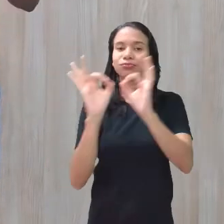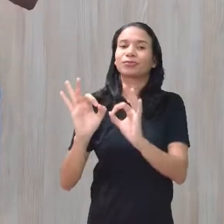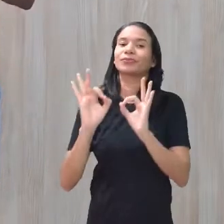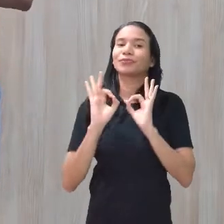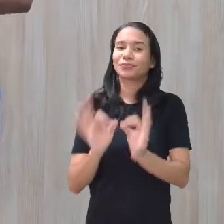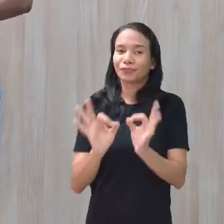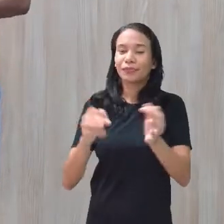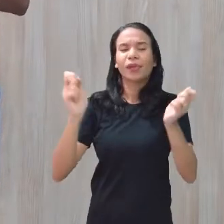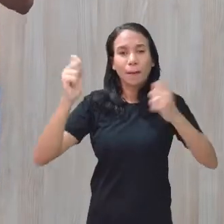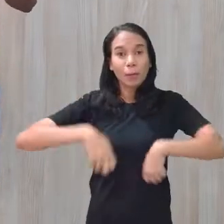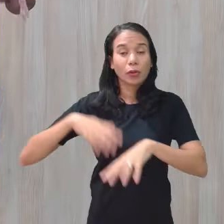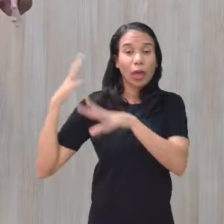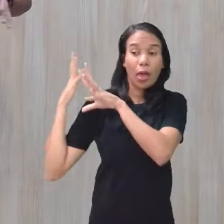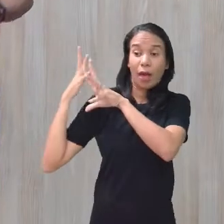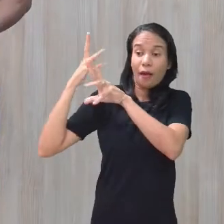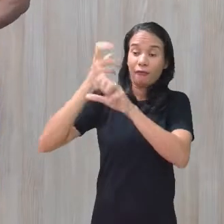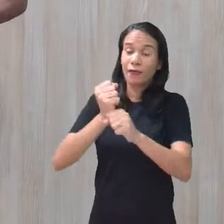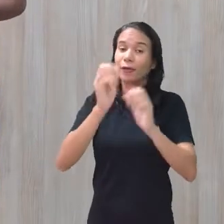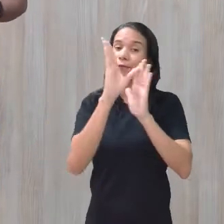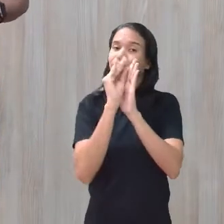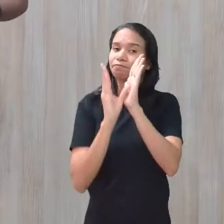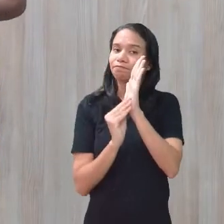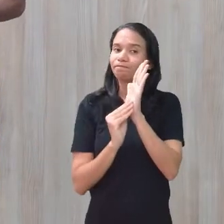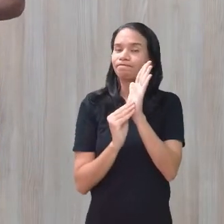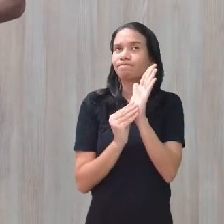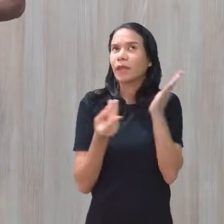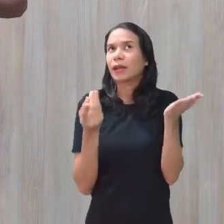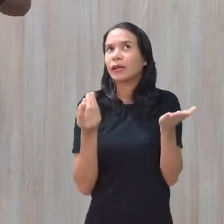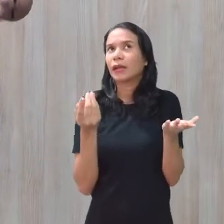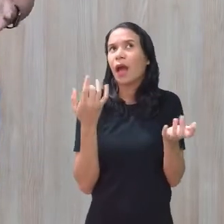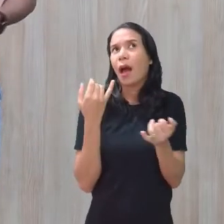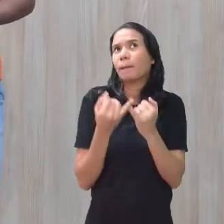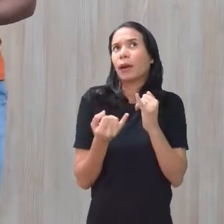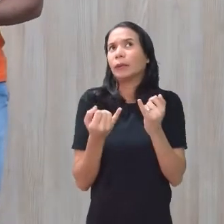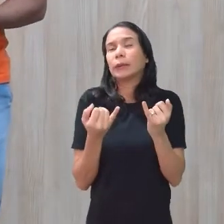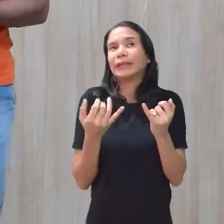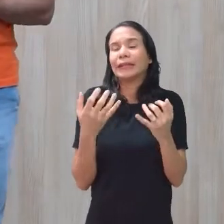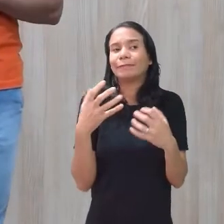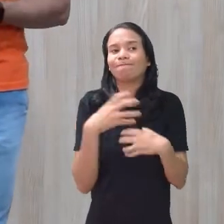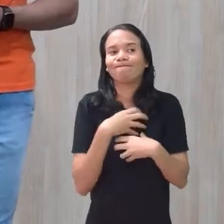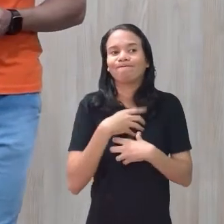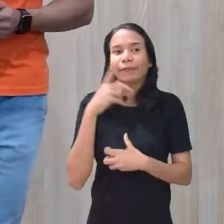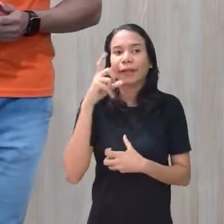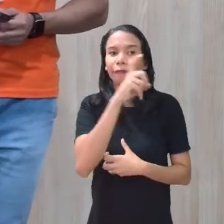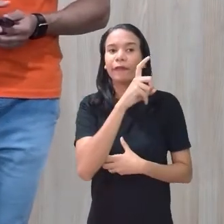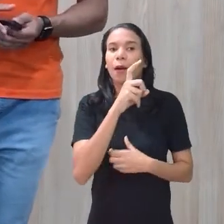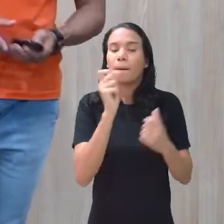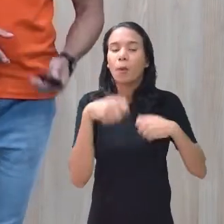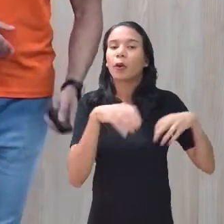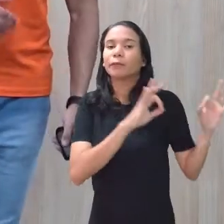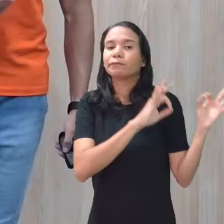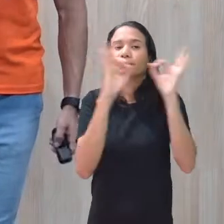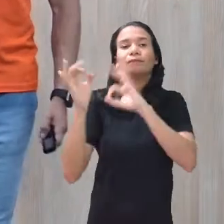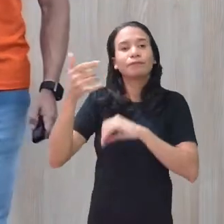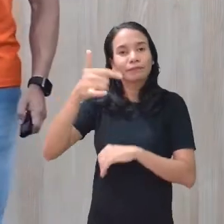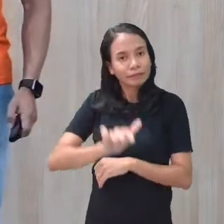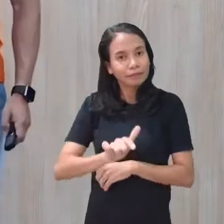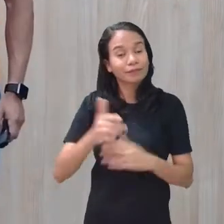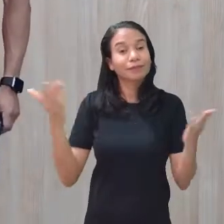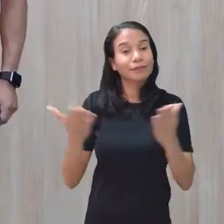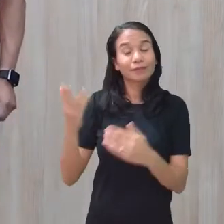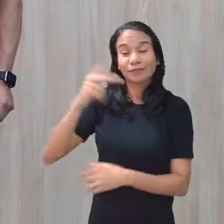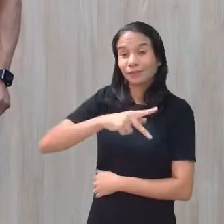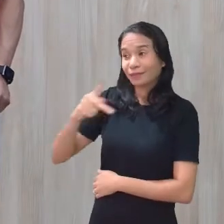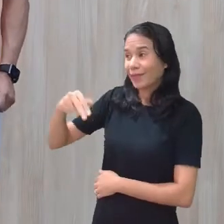bom? Você pode estar revisando aí conteúdo que você possa vir a sentir um pouco de dificuldade, certo? Vou passar a palavrinha